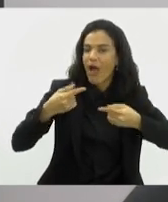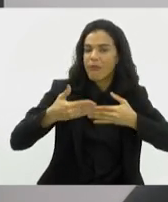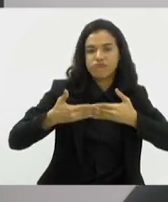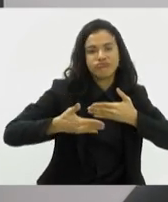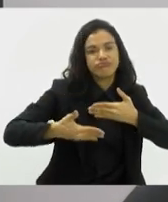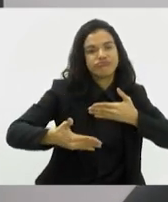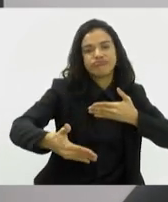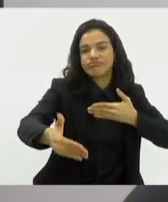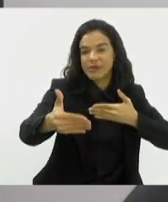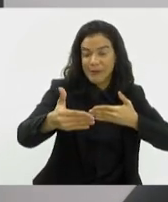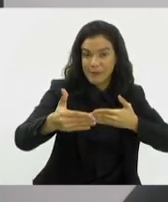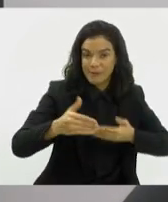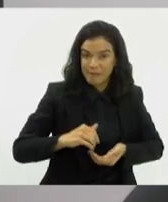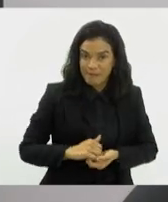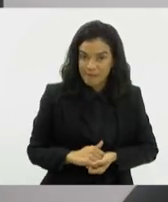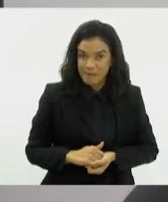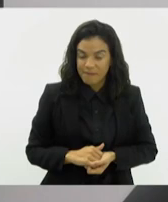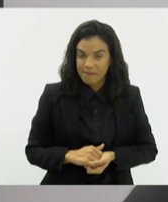E cá entre nós,